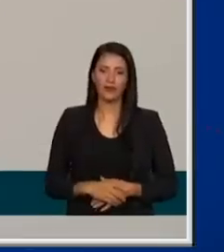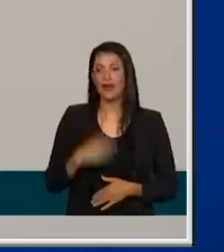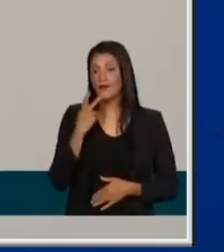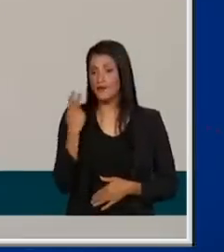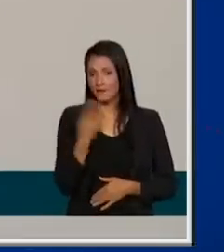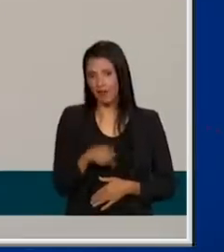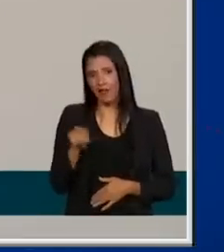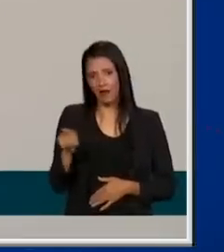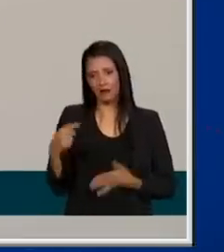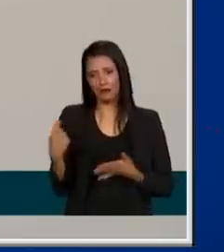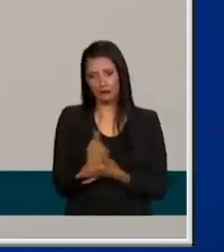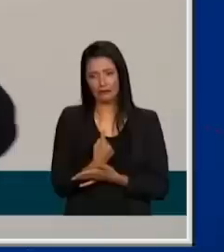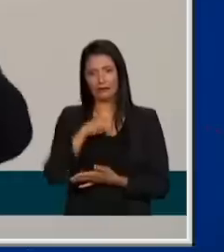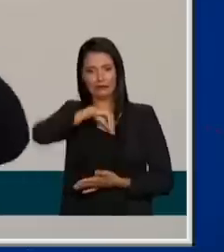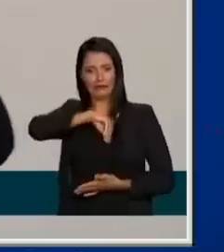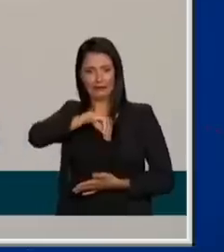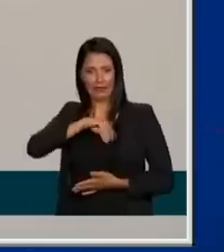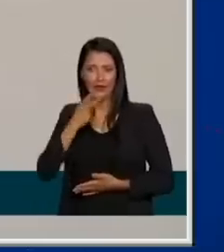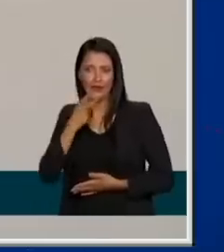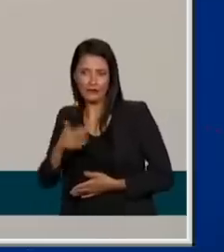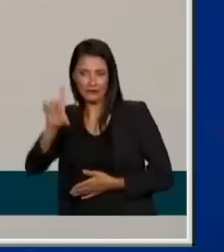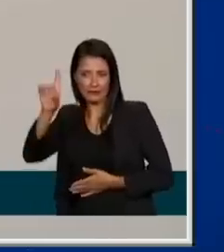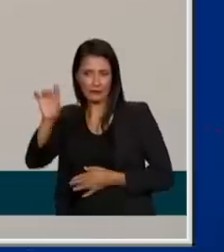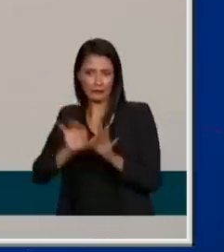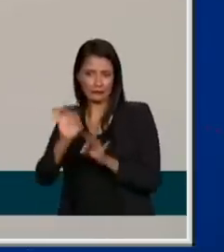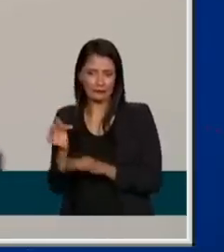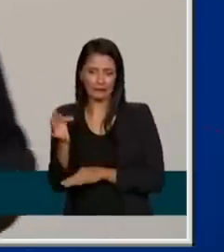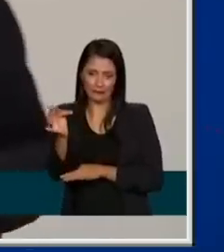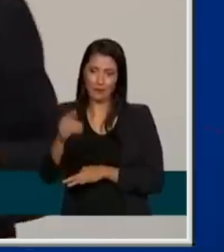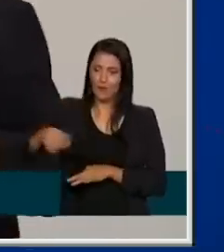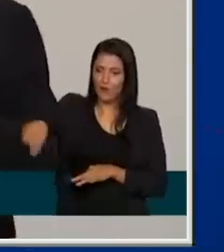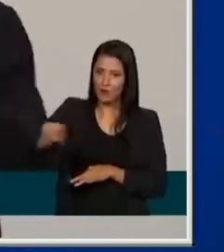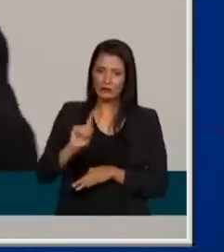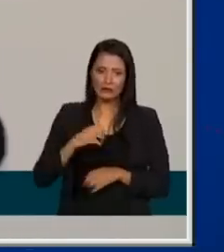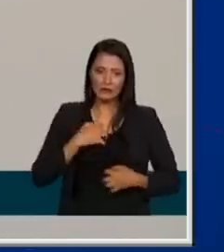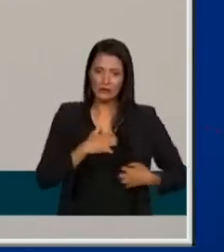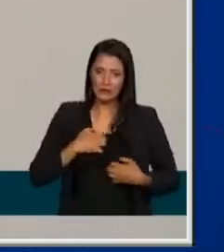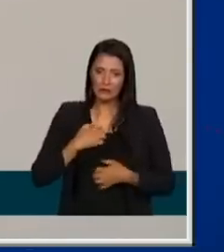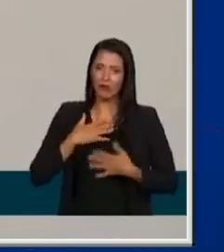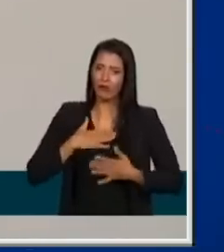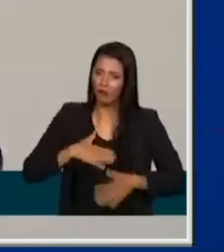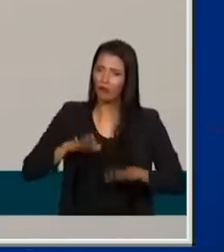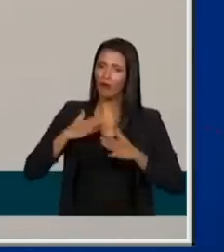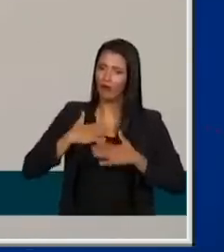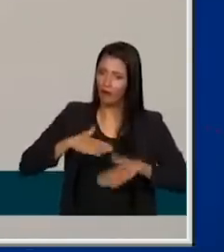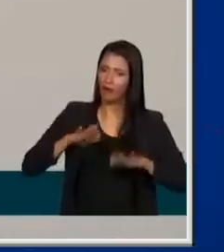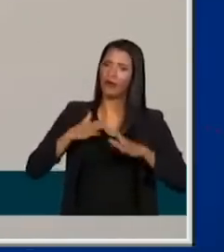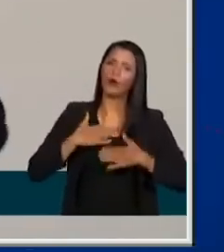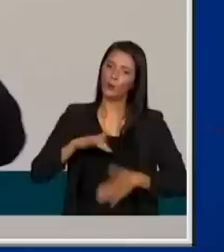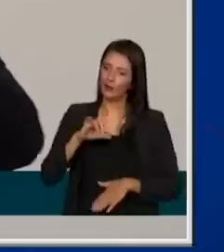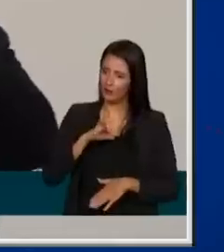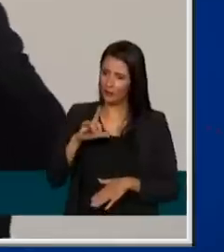da esquerda Americana as polícias merecem respeito porque os policiais